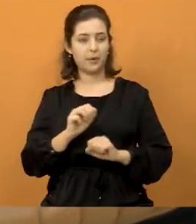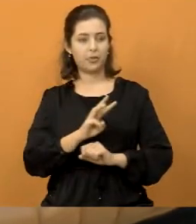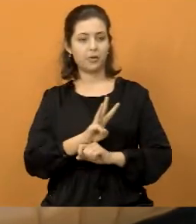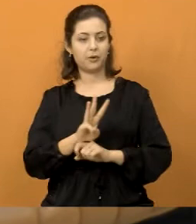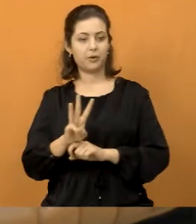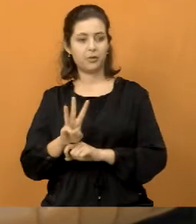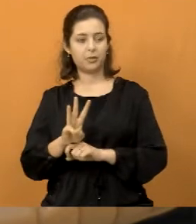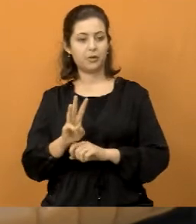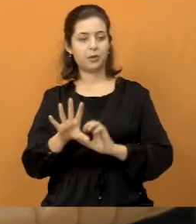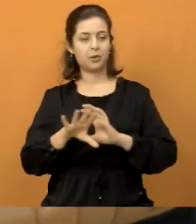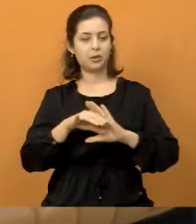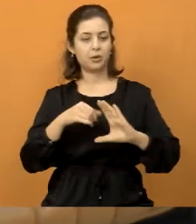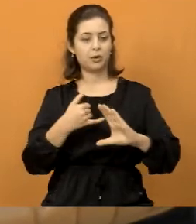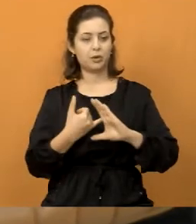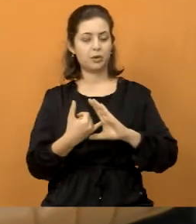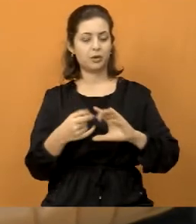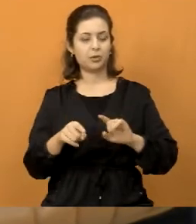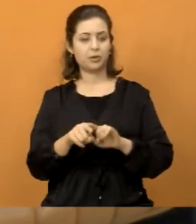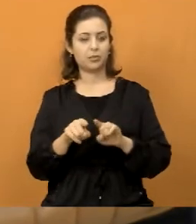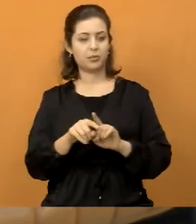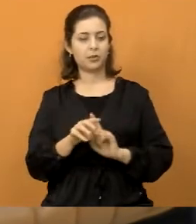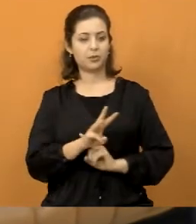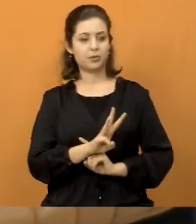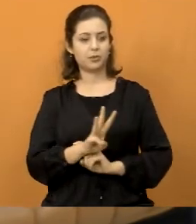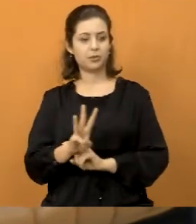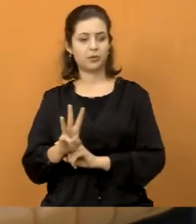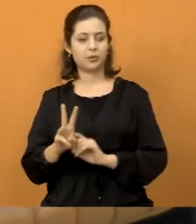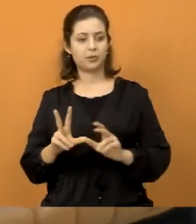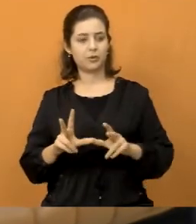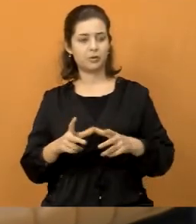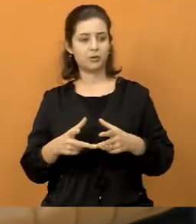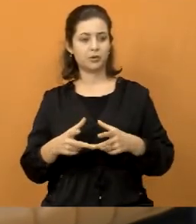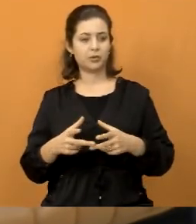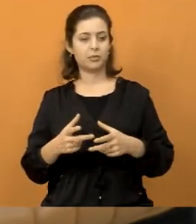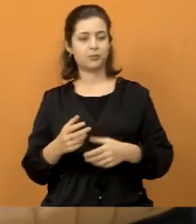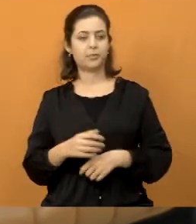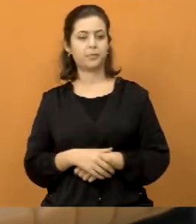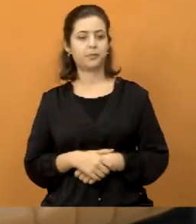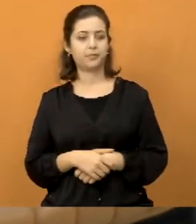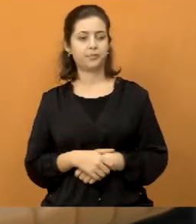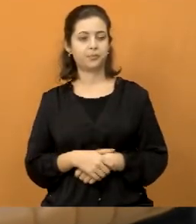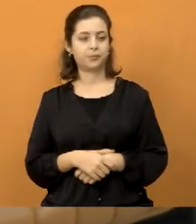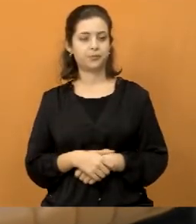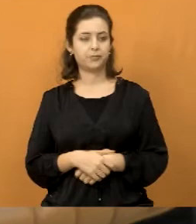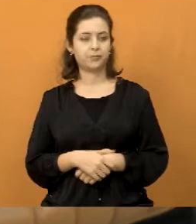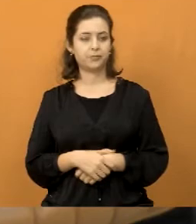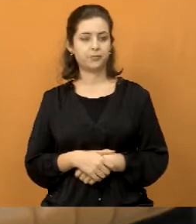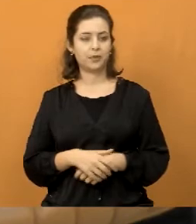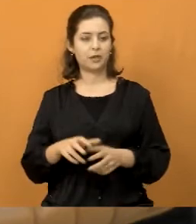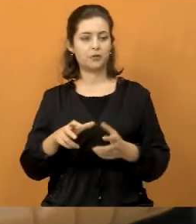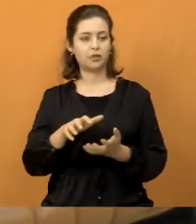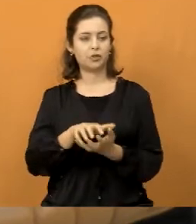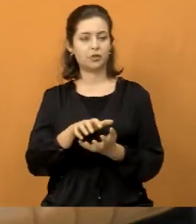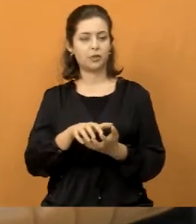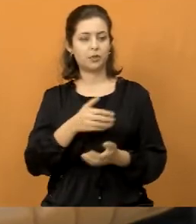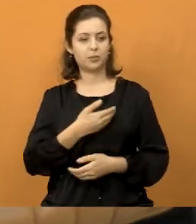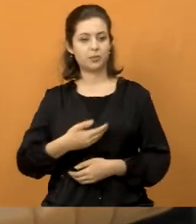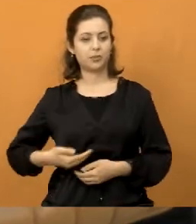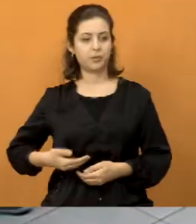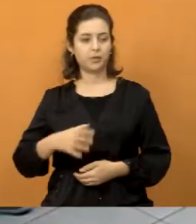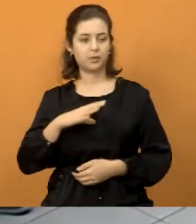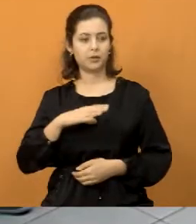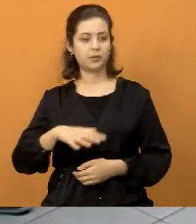no nosso canal do youtube ou também no site da câmara municipal damiris vick para tv câmara de jacareí a tv pública da